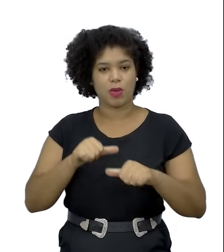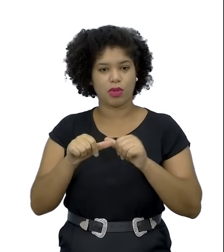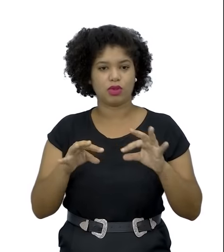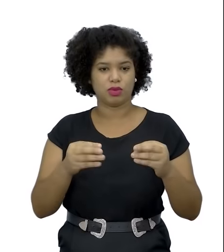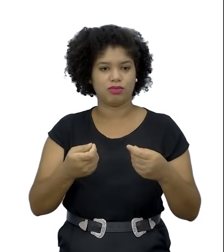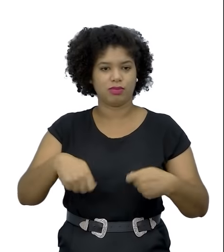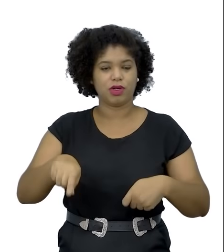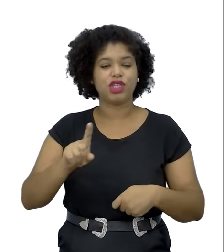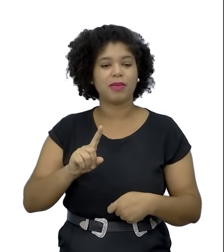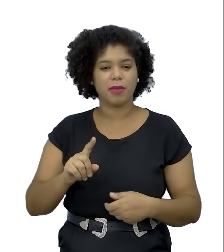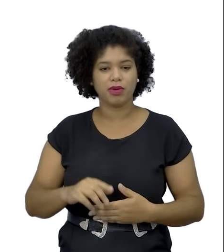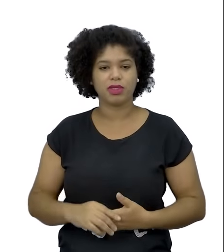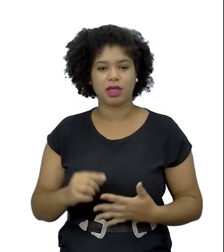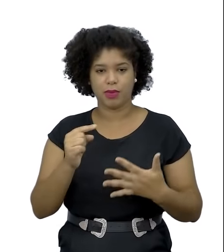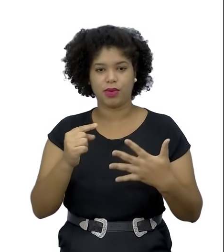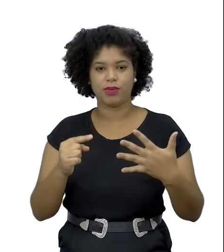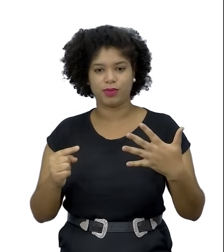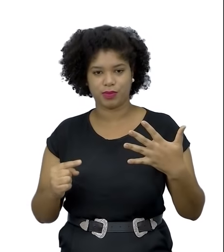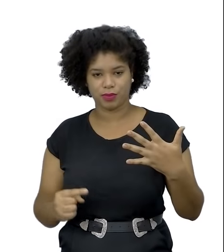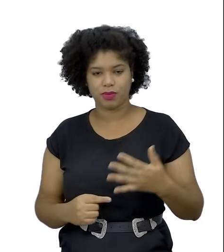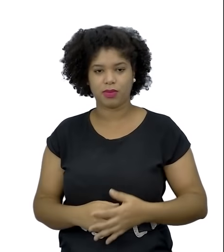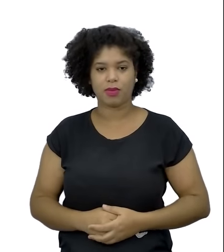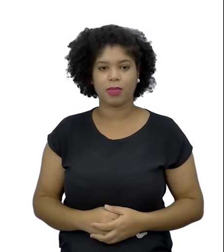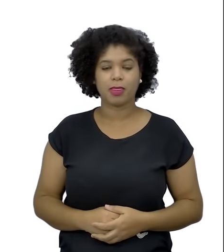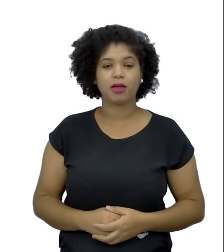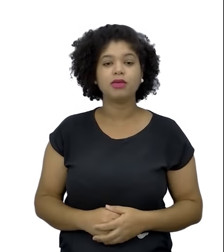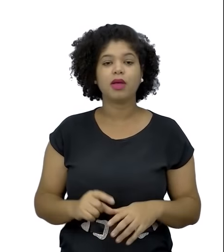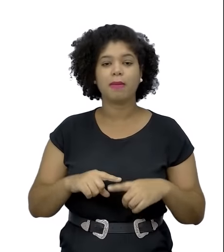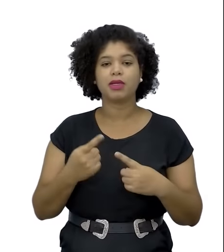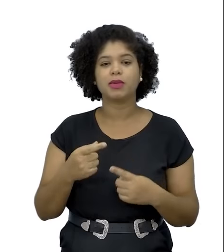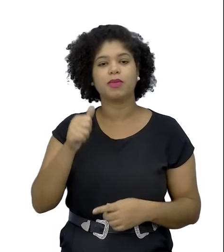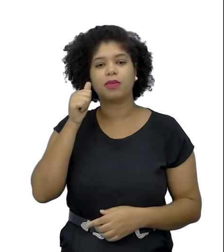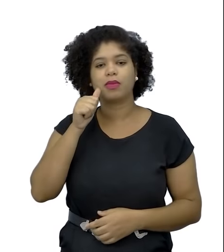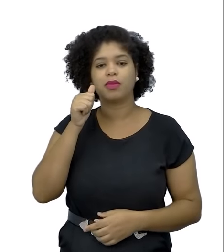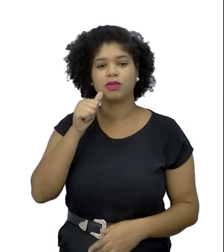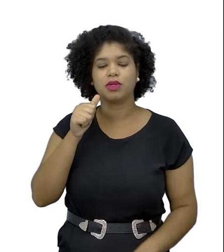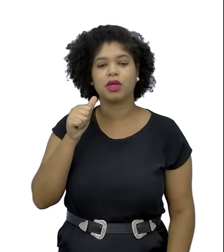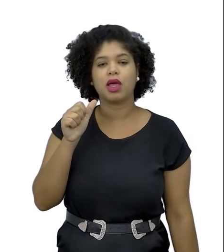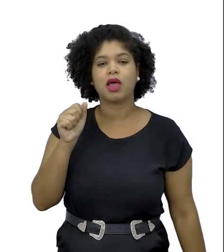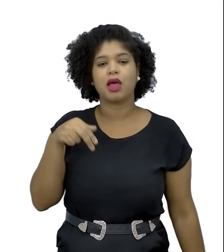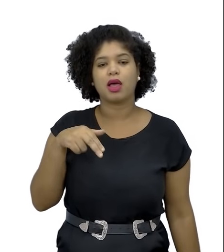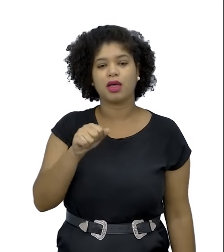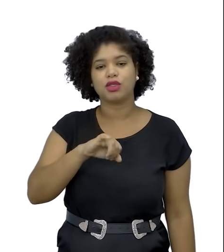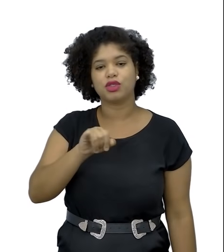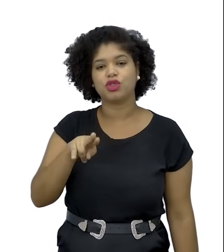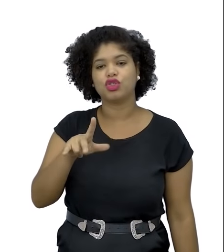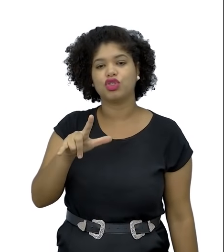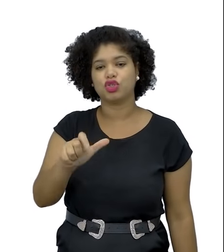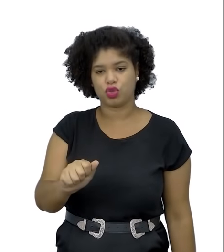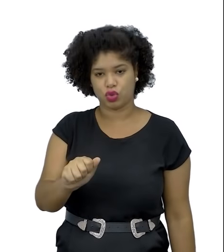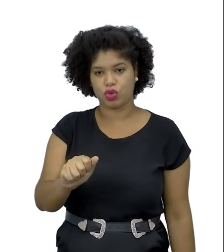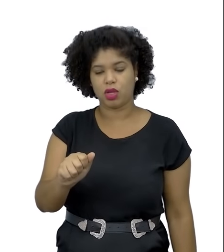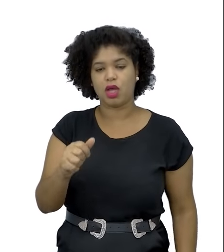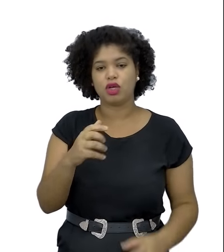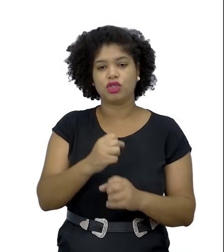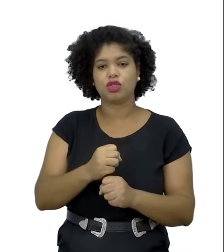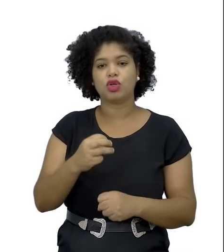todo. Vamos à situação. Ana e Júlia têm juntas 30 balas, ou seja, o todo é